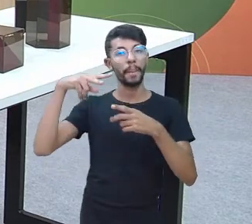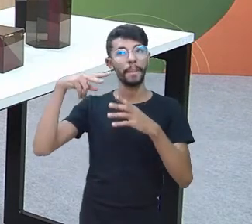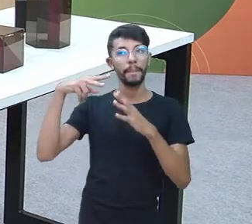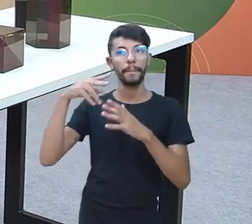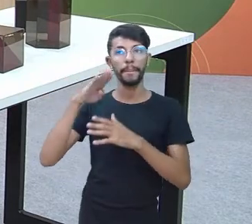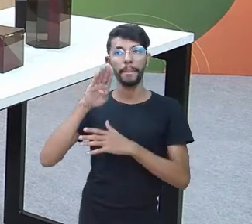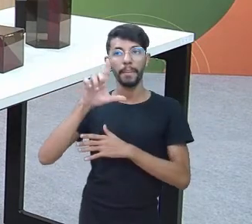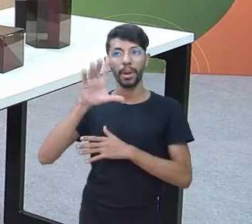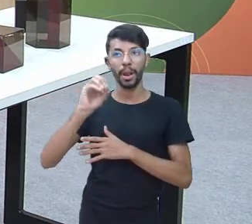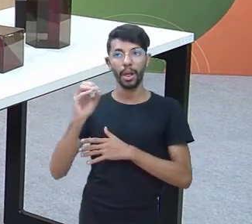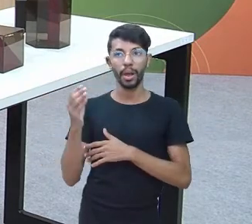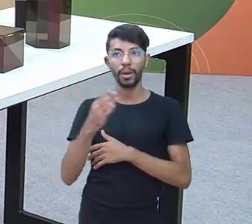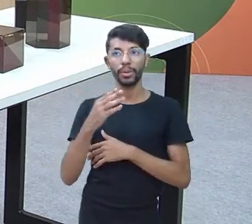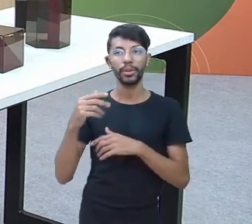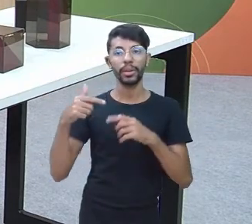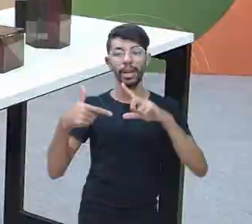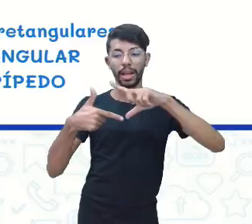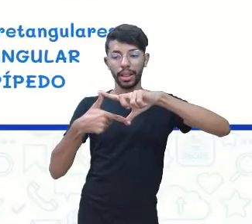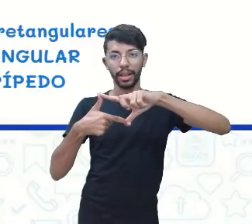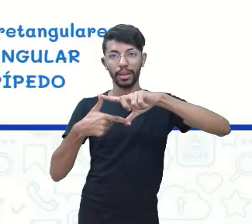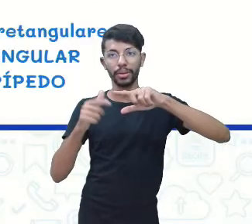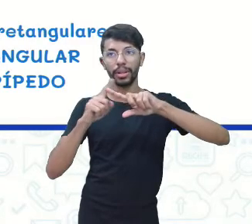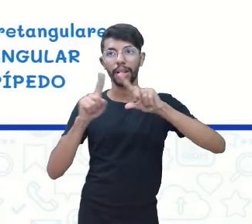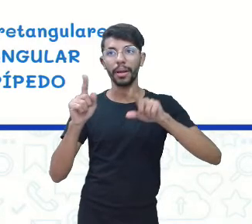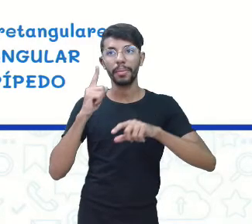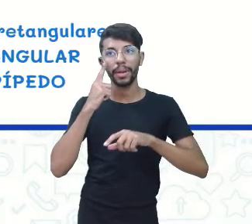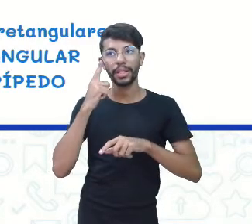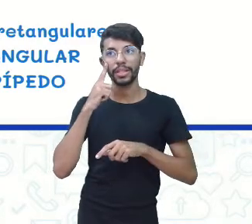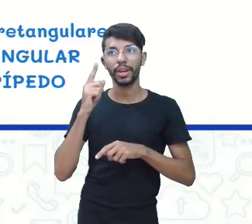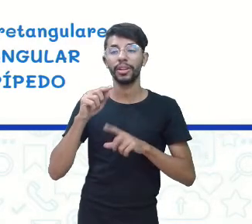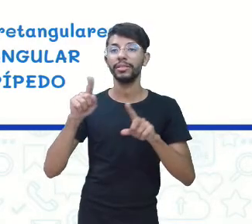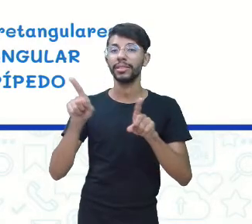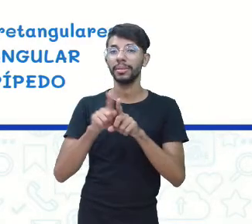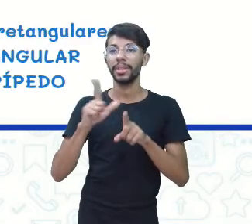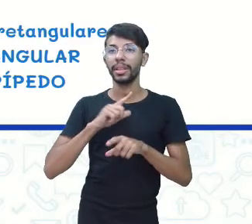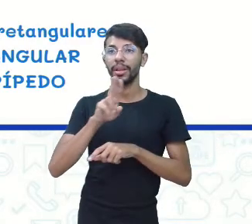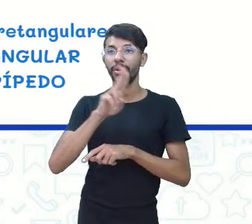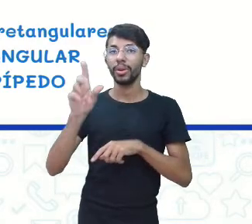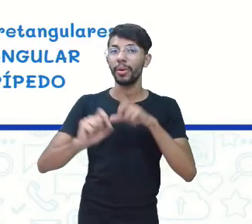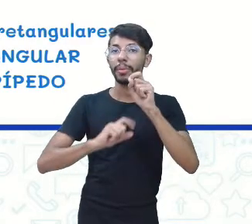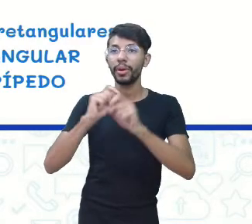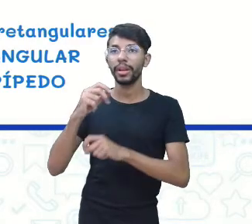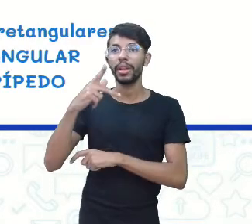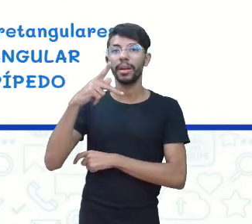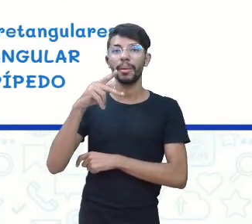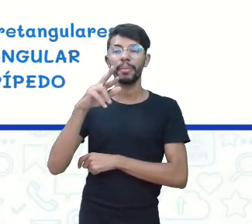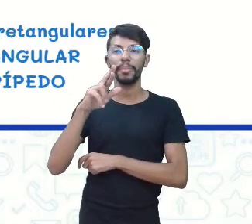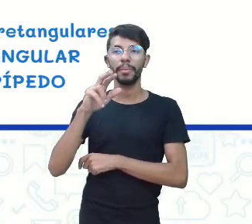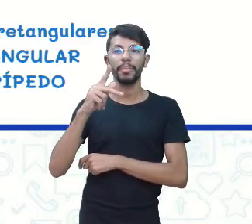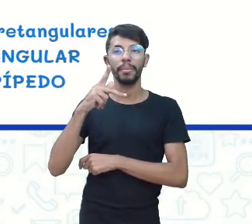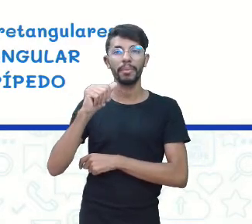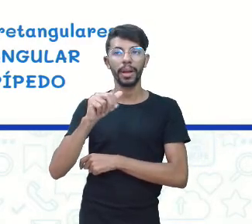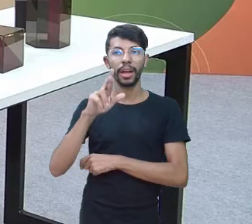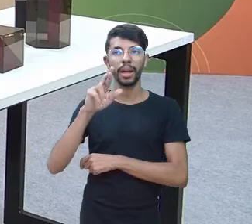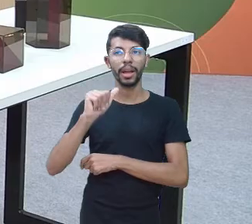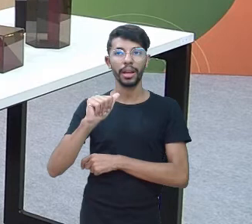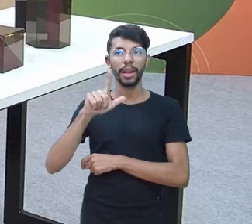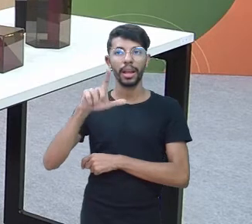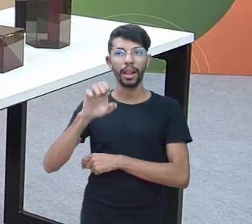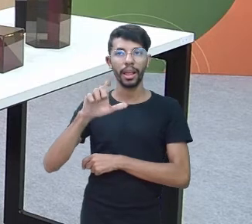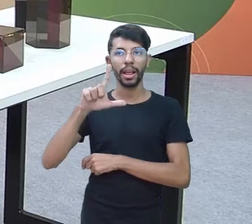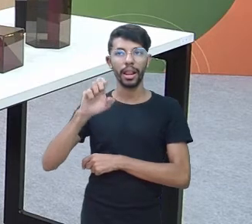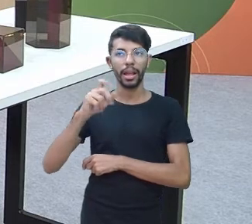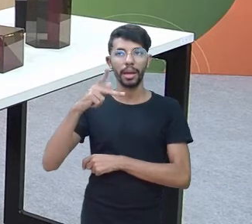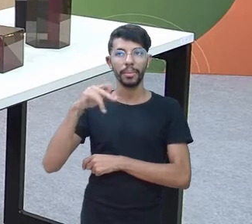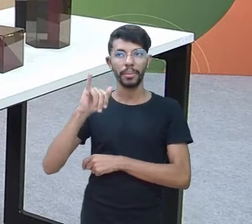quê? Paralelepípedo. Isso aqui é um trava-língua, né, professor? Essa parte eu acho que vocês já devem lembrar, já devem